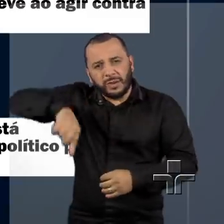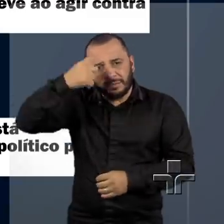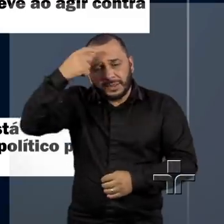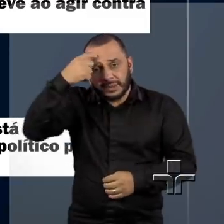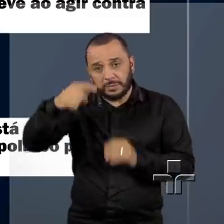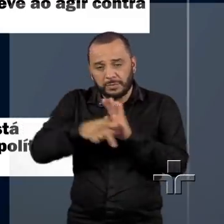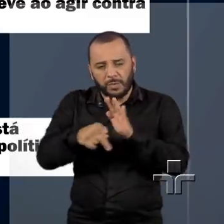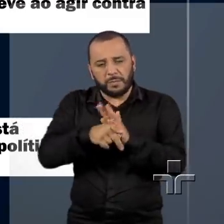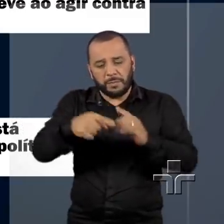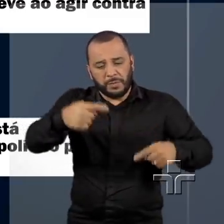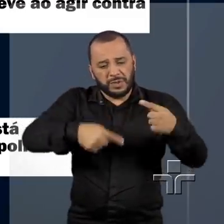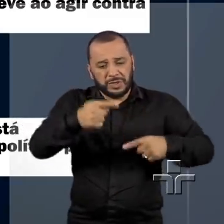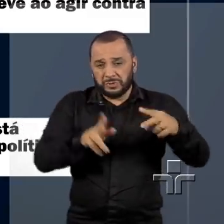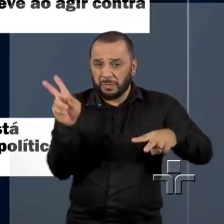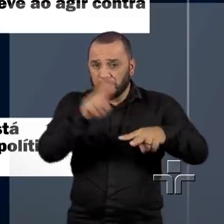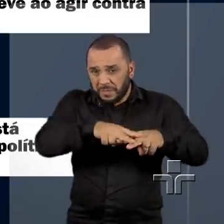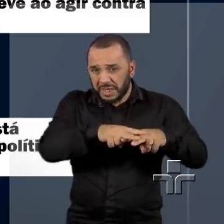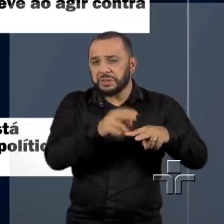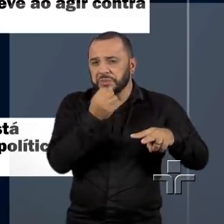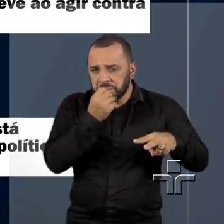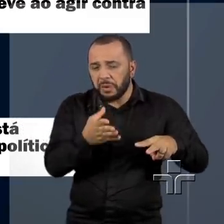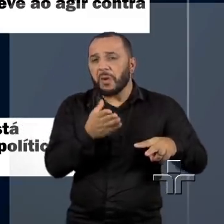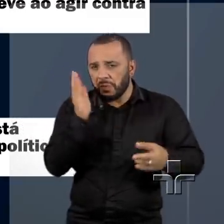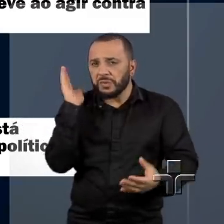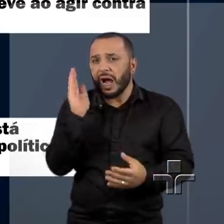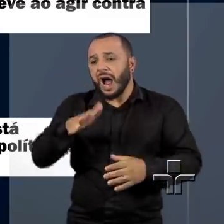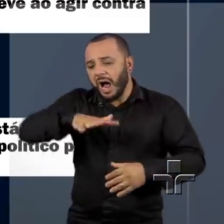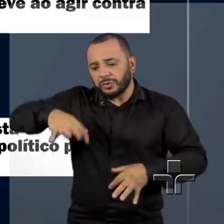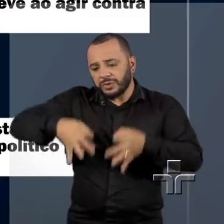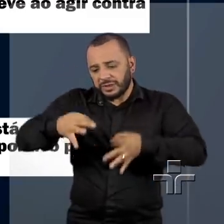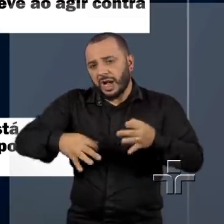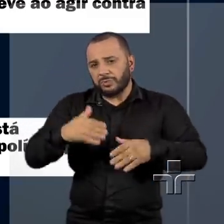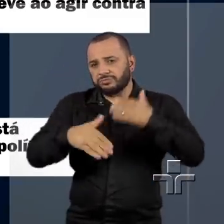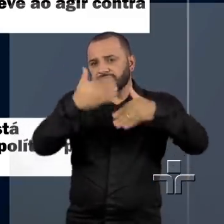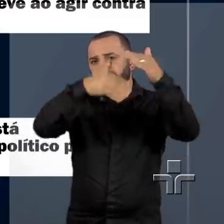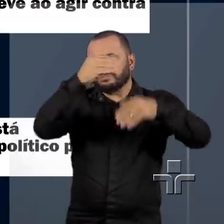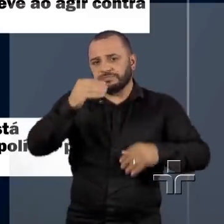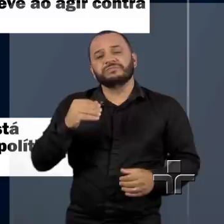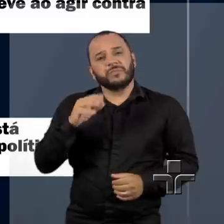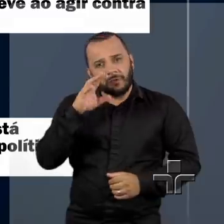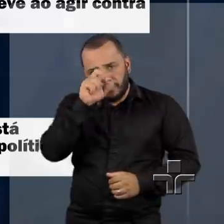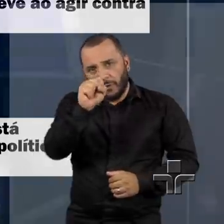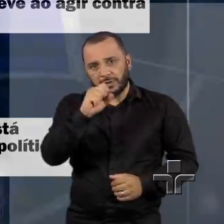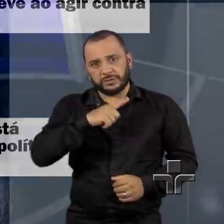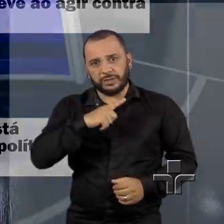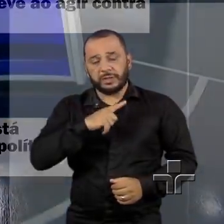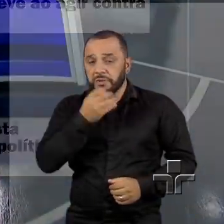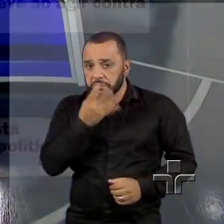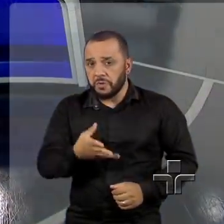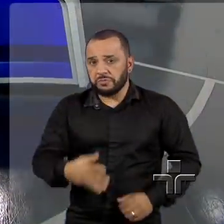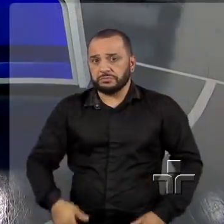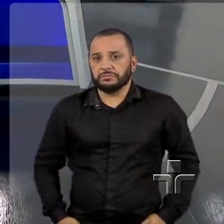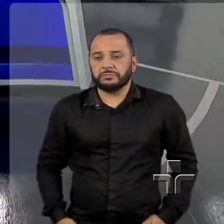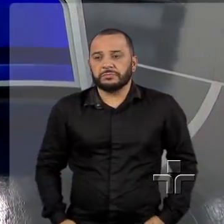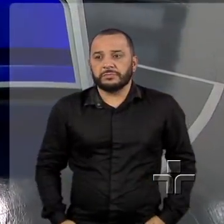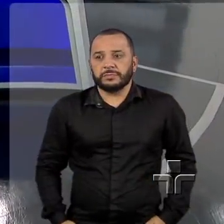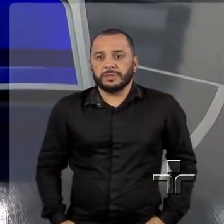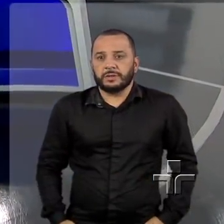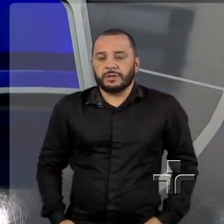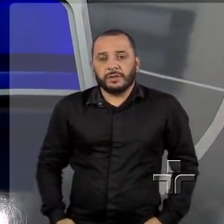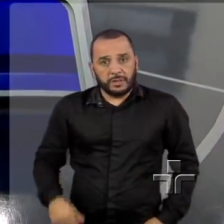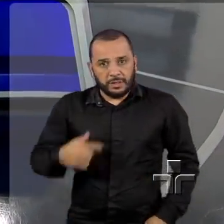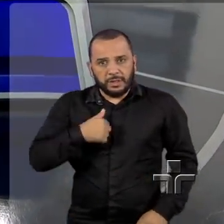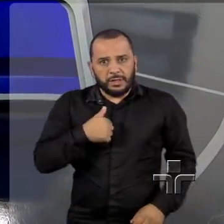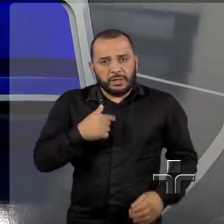político preso já é um grande passo. Pondé, quem você responde? Olha, eu comentaria a